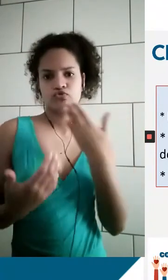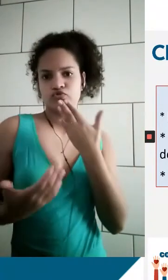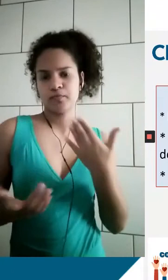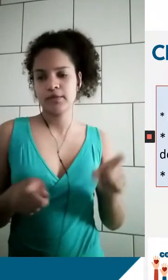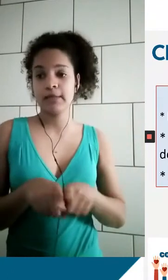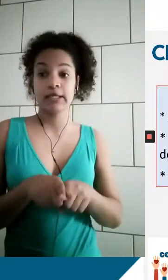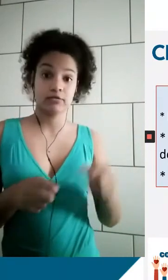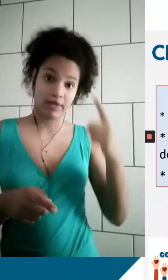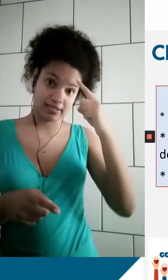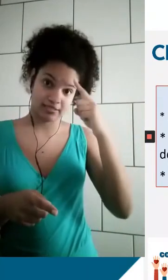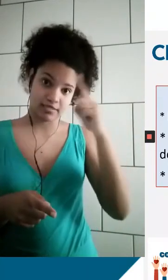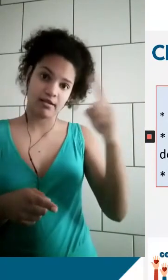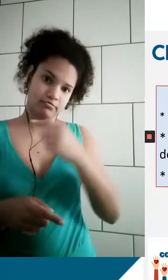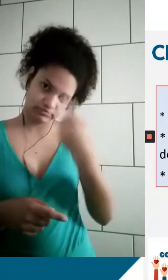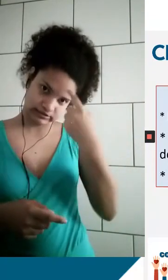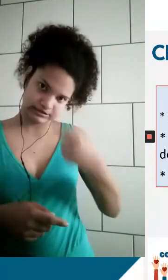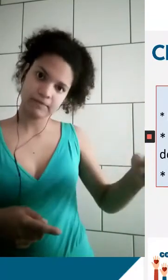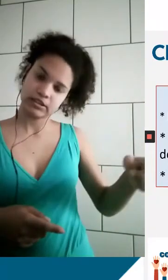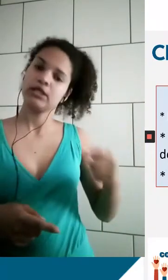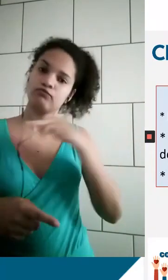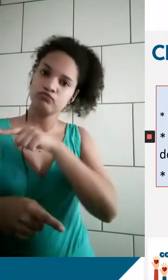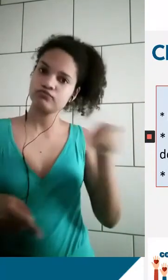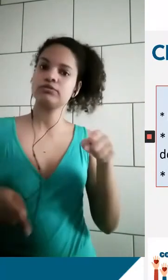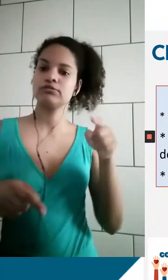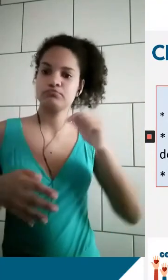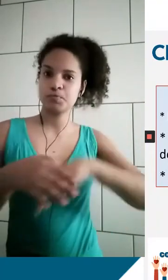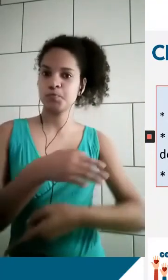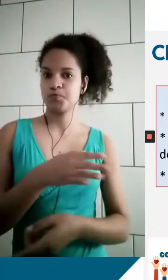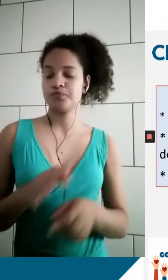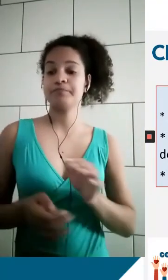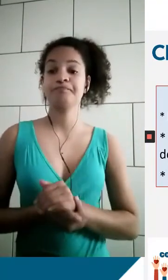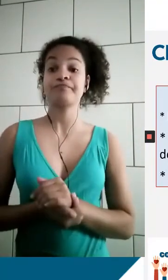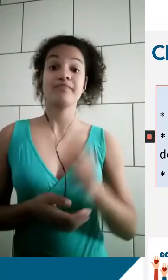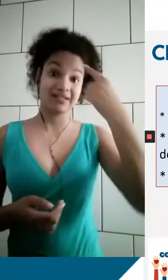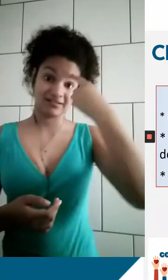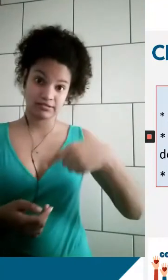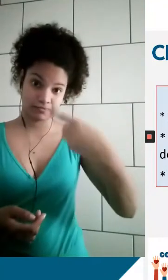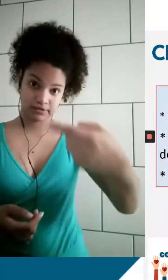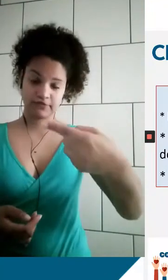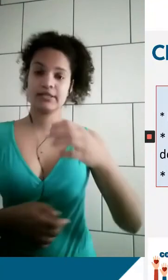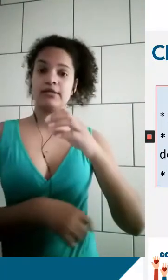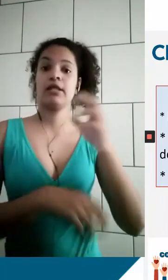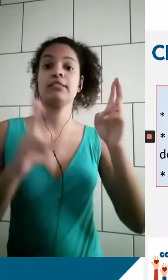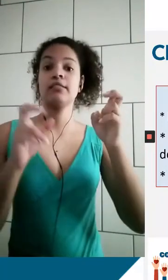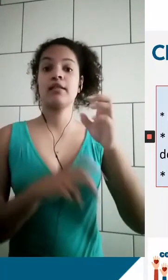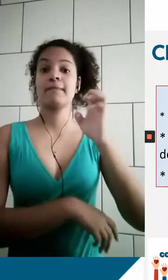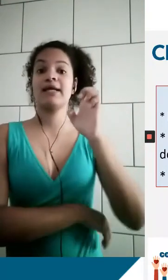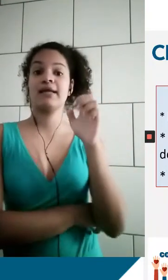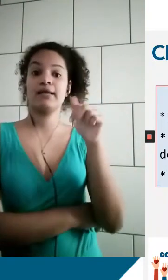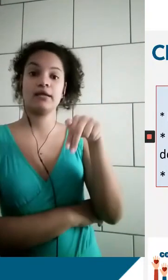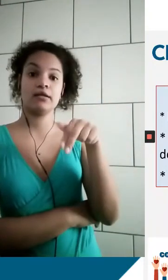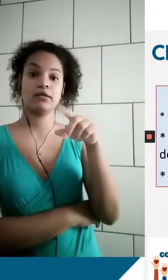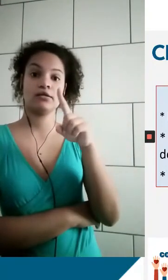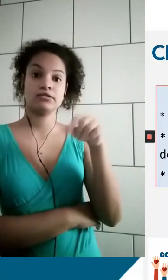de trabalho desta semana. Na semana que vem nós vamos fazer um vídeo, né, de introdução às enzimas, que